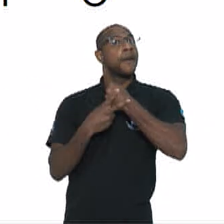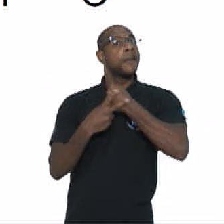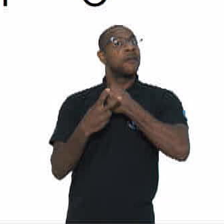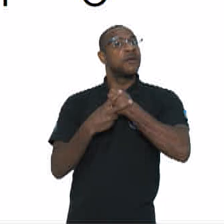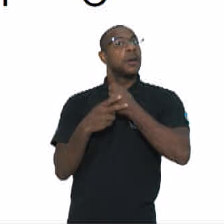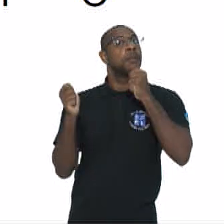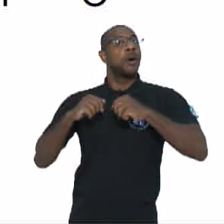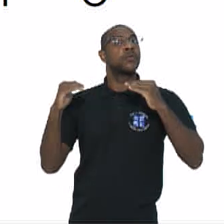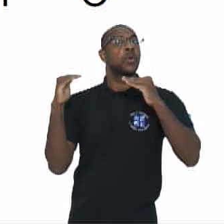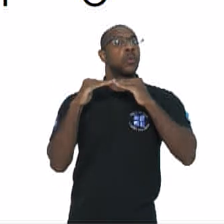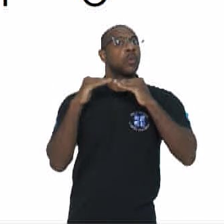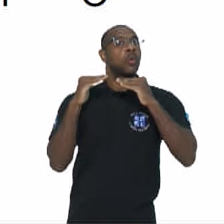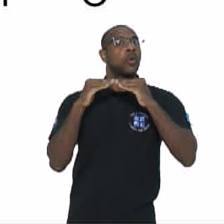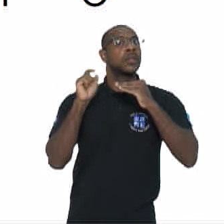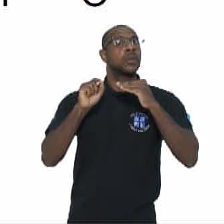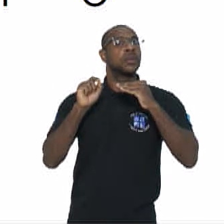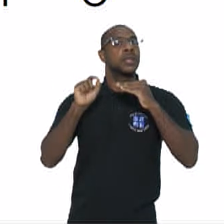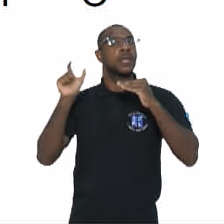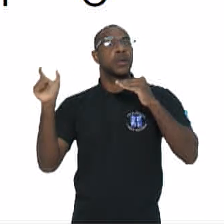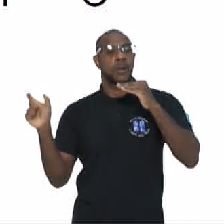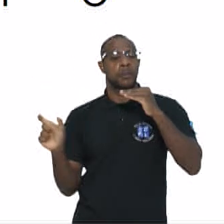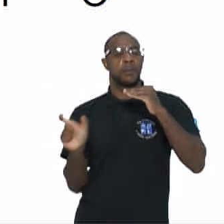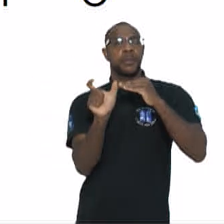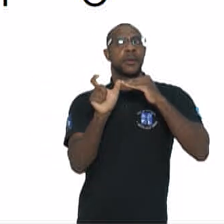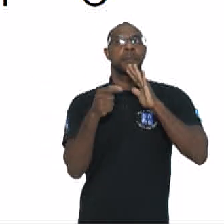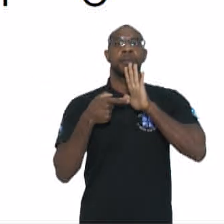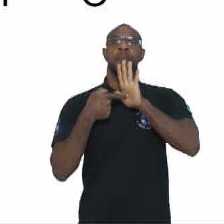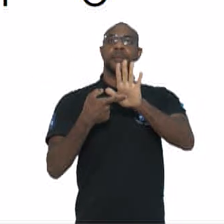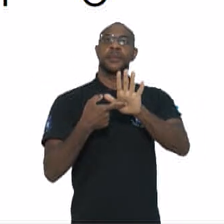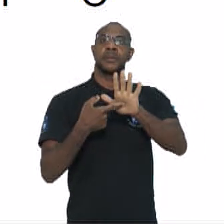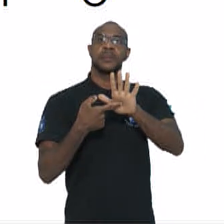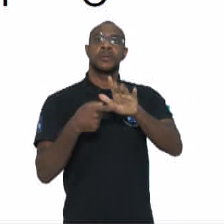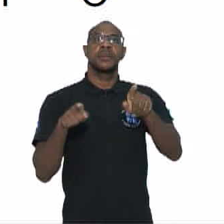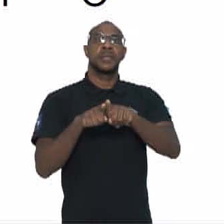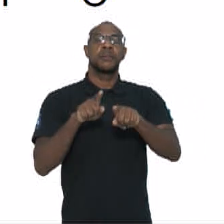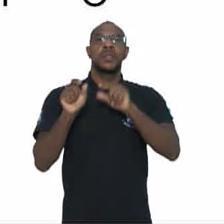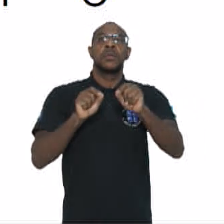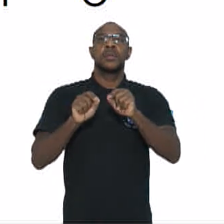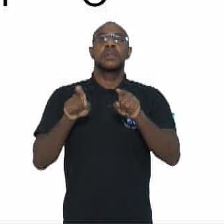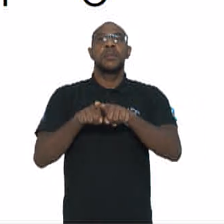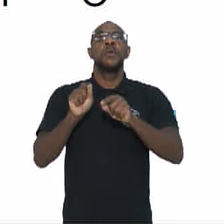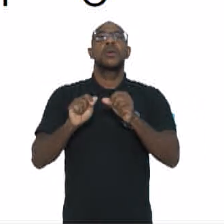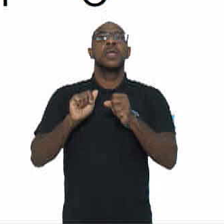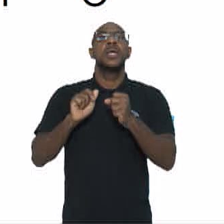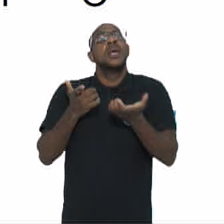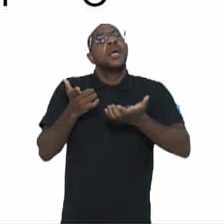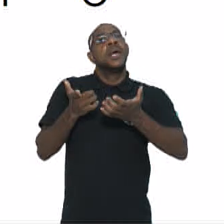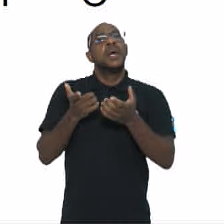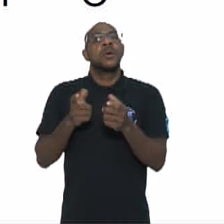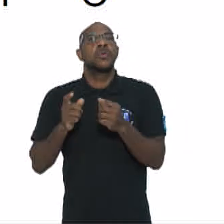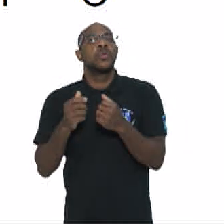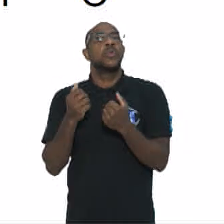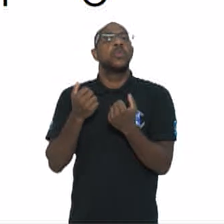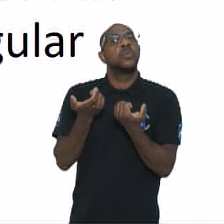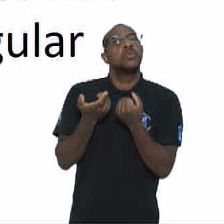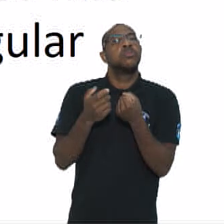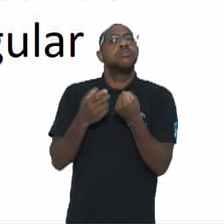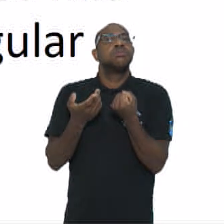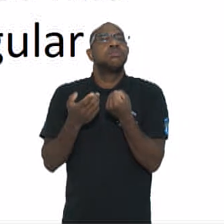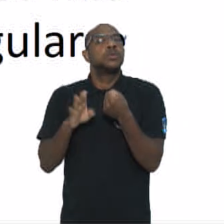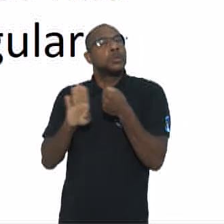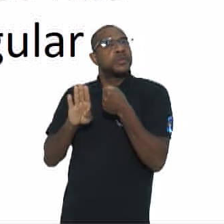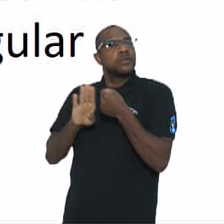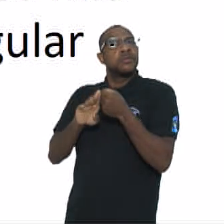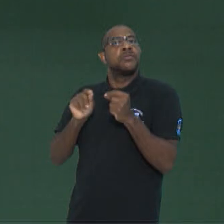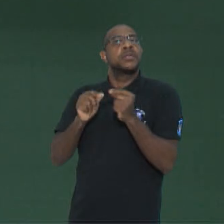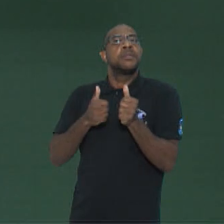pode concordar com o núcleo dessas expressões, quanto com o substantivo que as segue. Então, eu vou só voltar aqui um